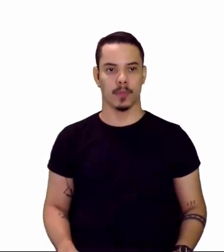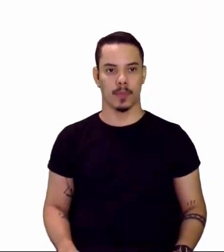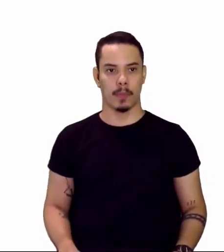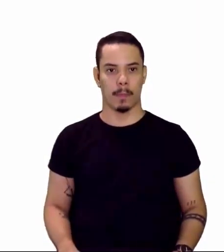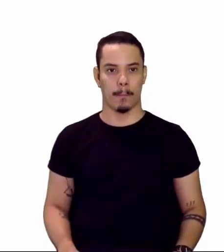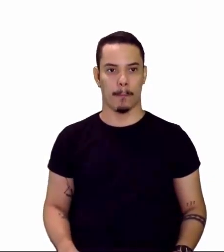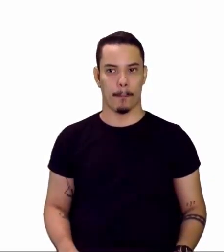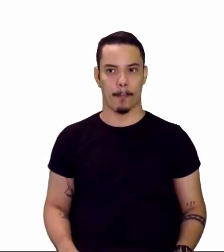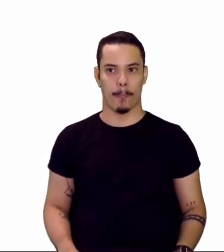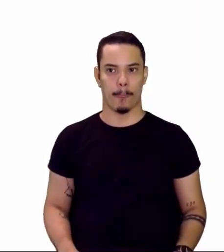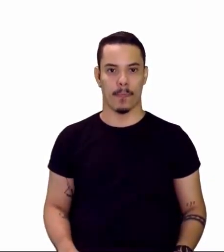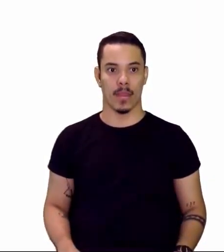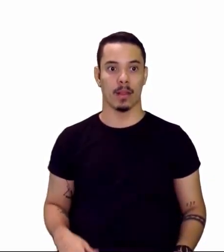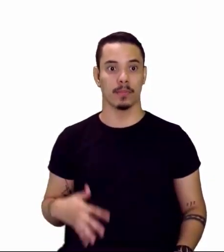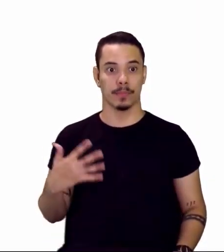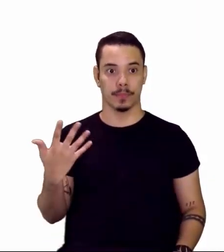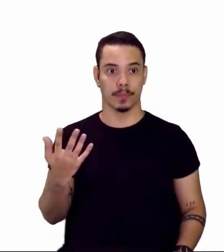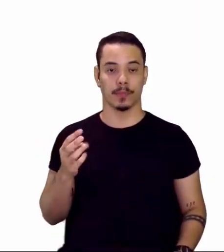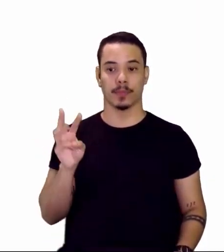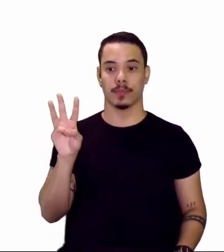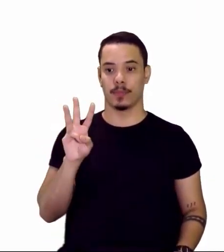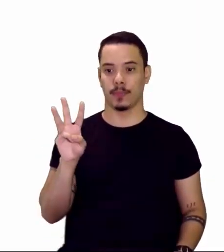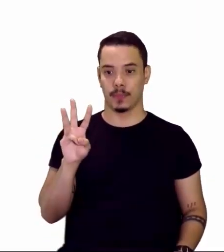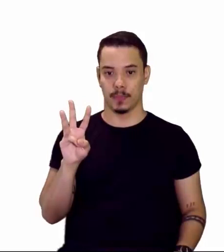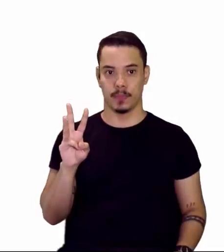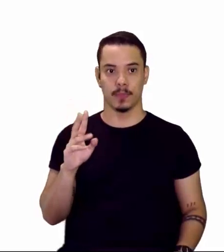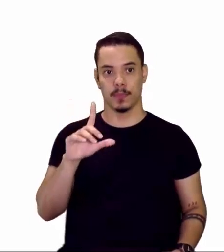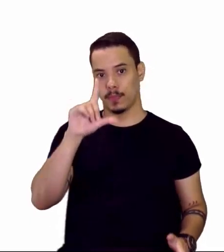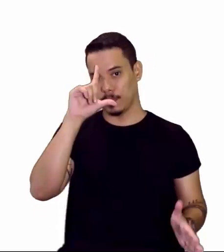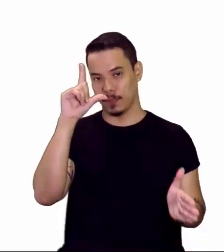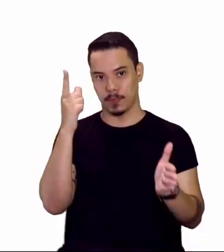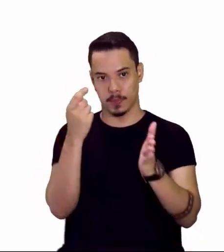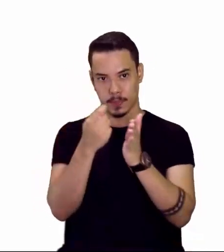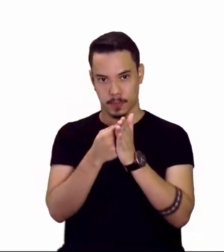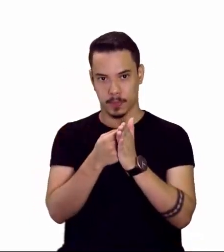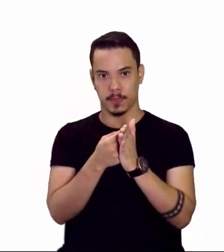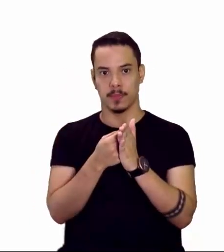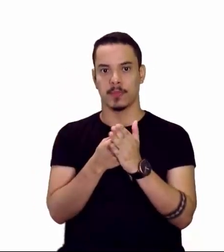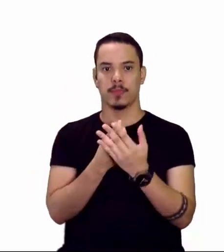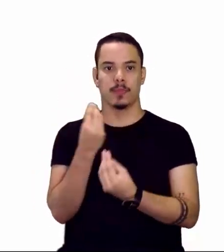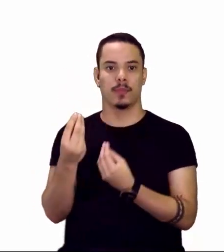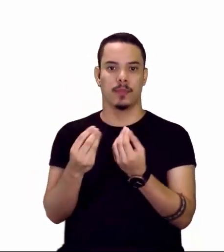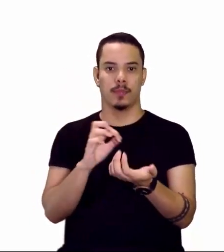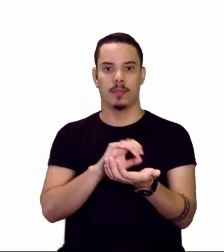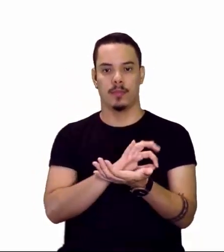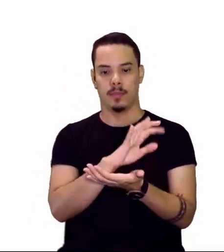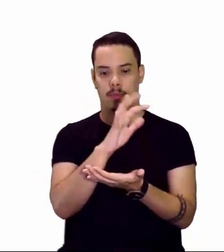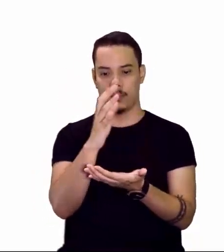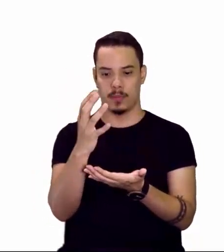No caso do terceiro passo, determine a geometria molecular,